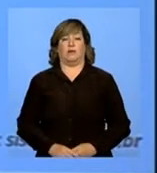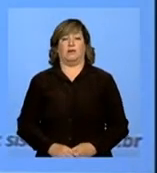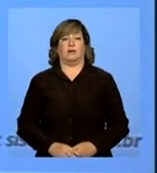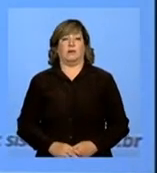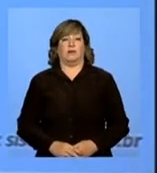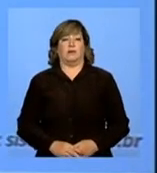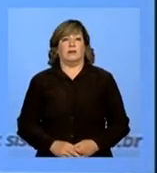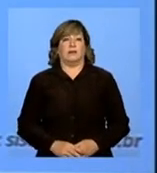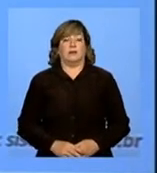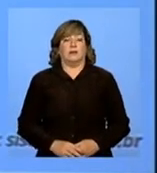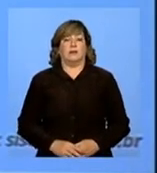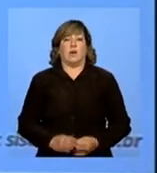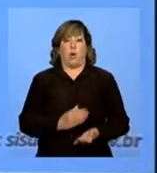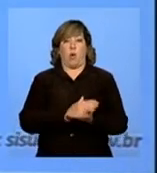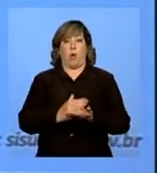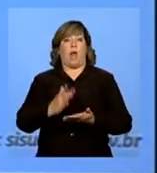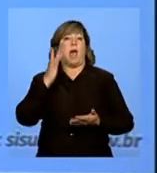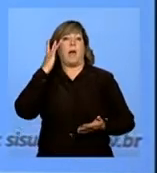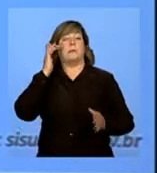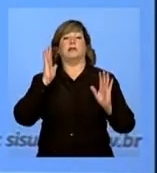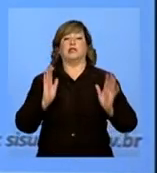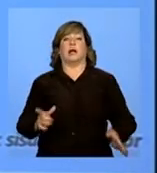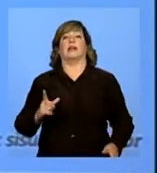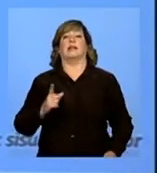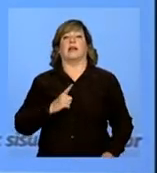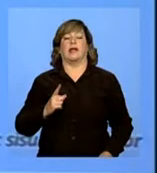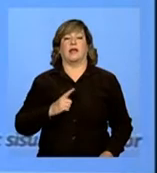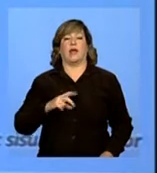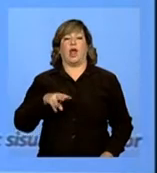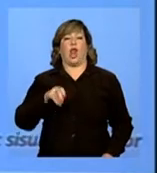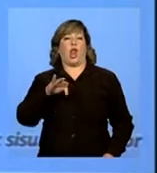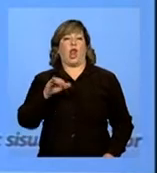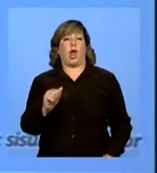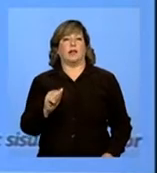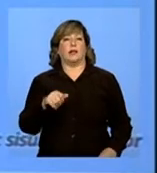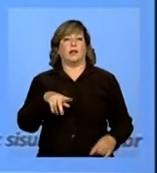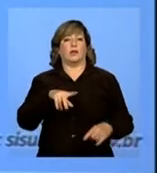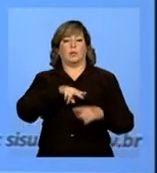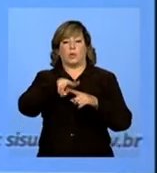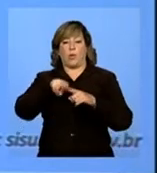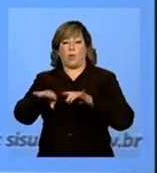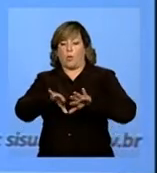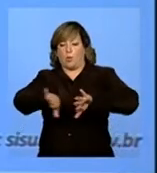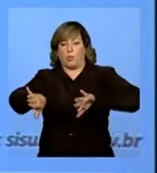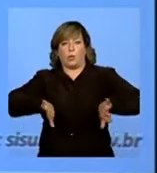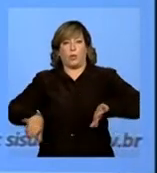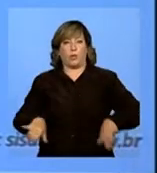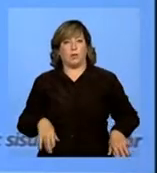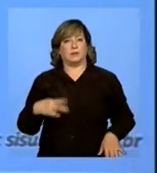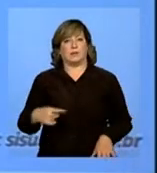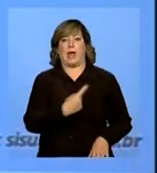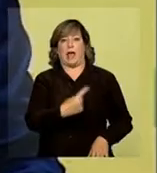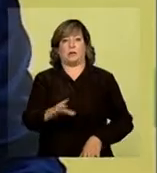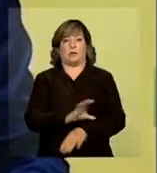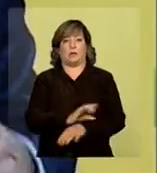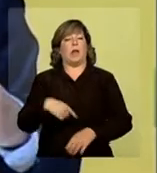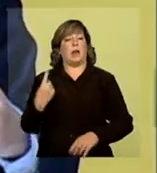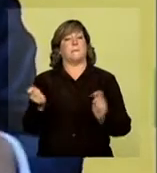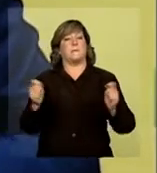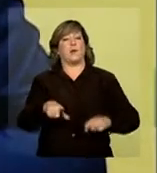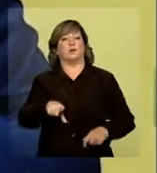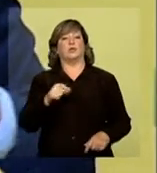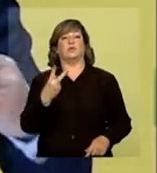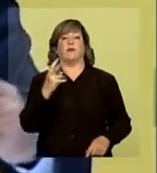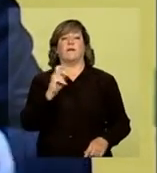e a partir de amanhã já tem a nota de corte de cada curso e aí ele verifica onde ele pode entrar ou não ele pode escolher duas vezes